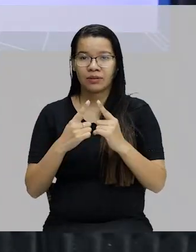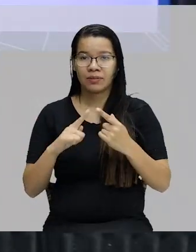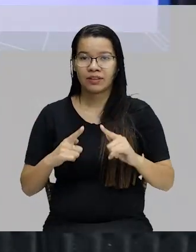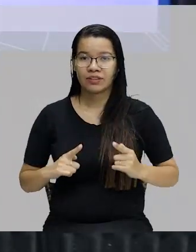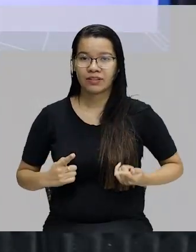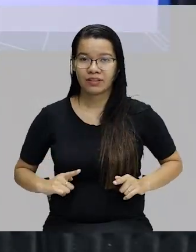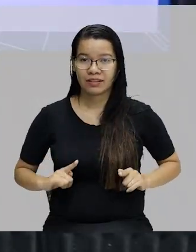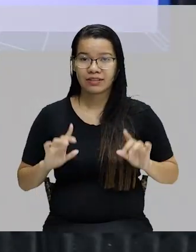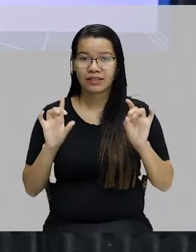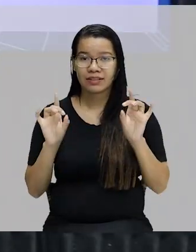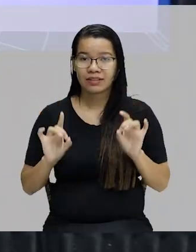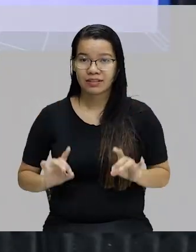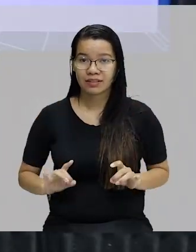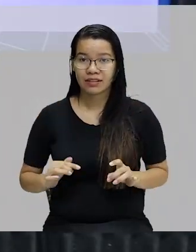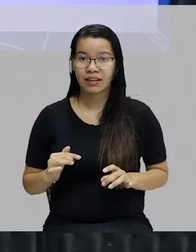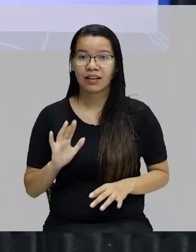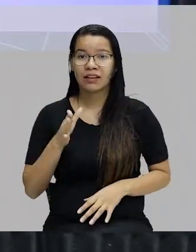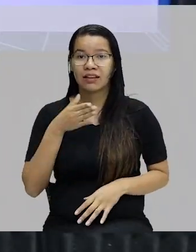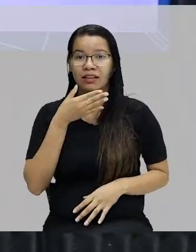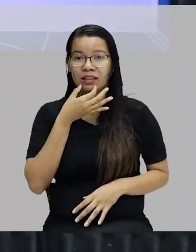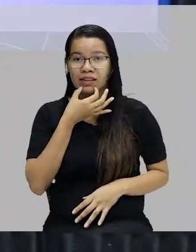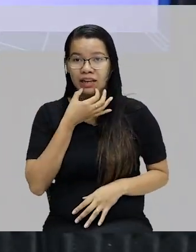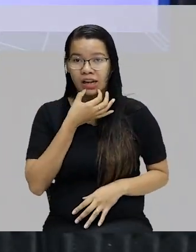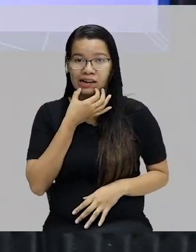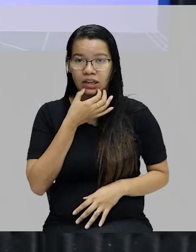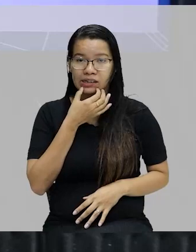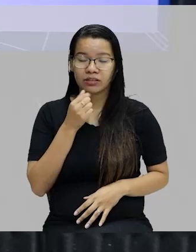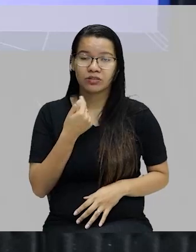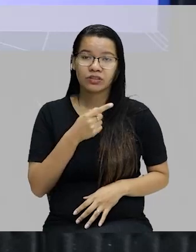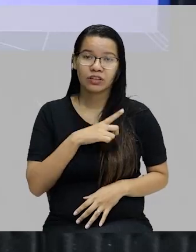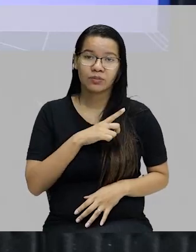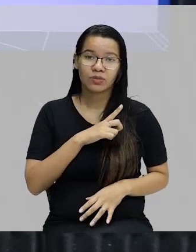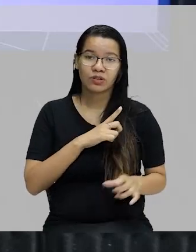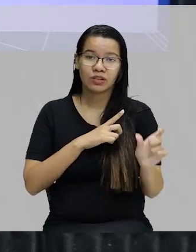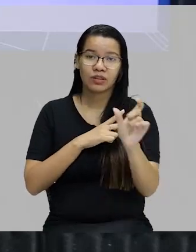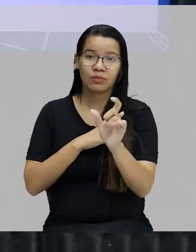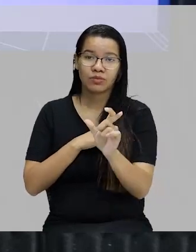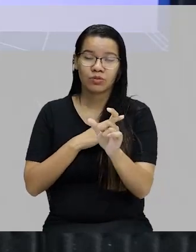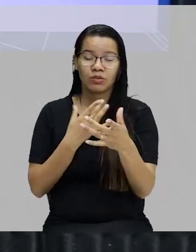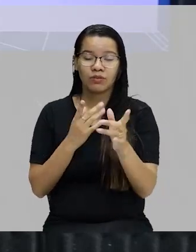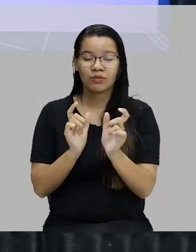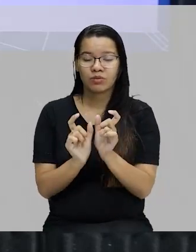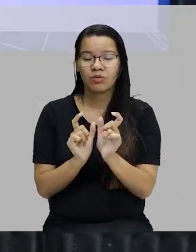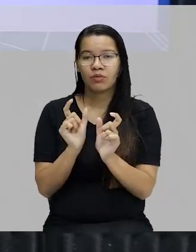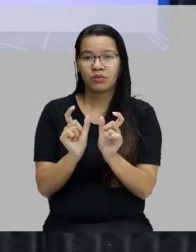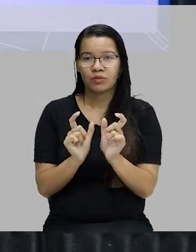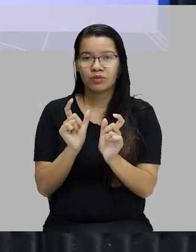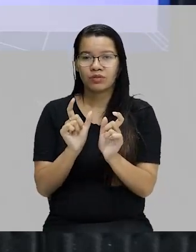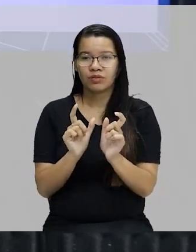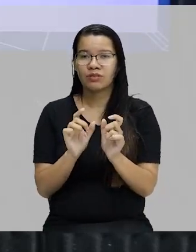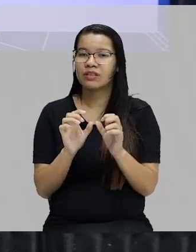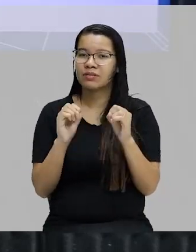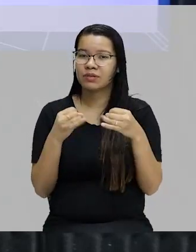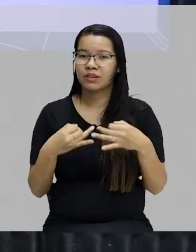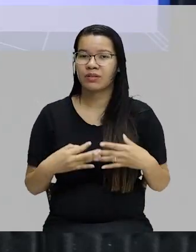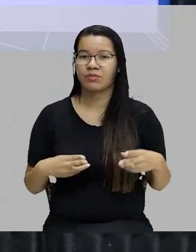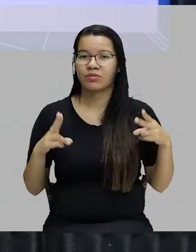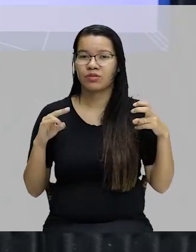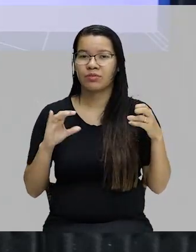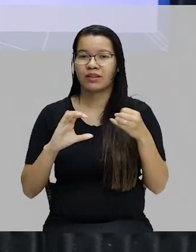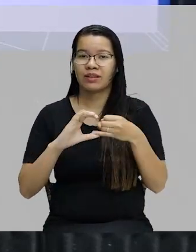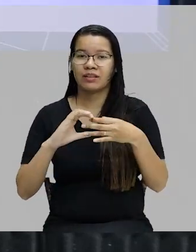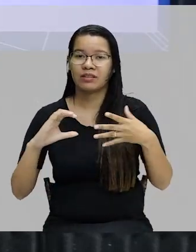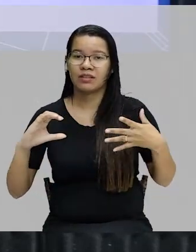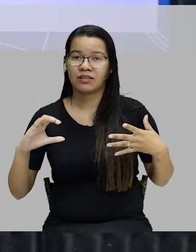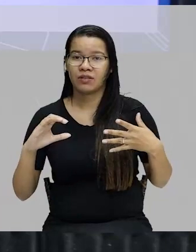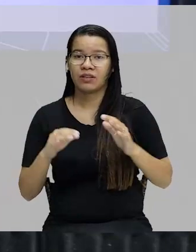a gente tem alguns termos. Vocês sabem que quando a gente fala de morfologia, nós estamos falando da classificação das palavras, né? Qual a função que